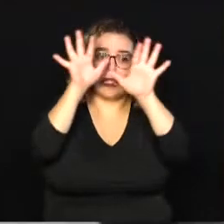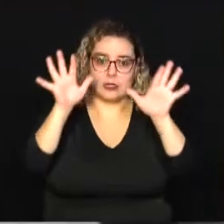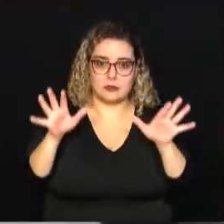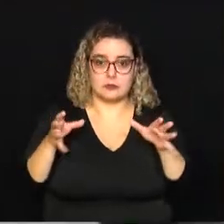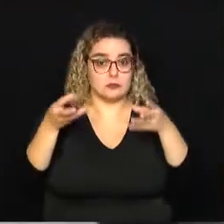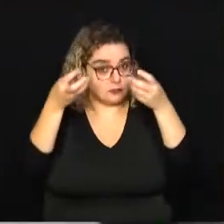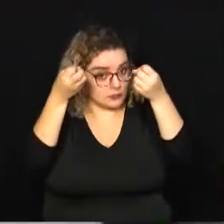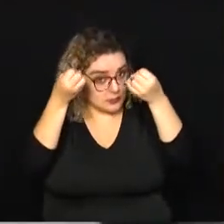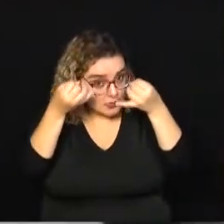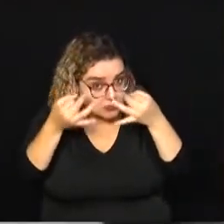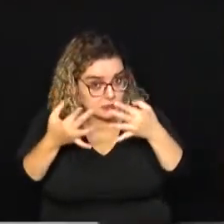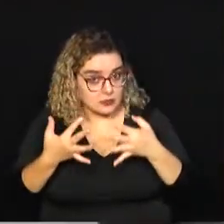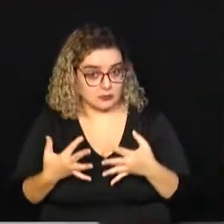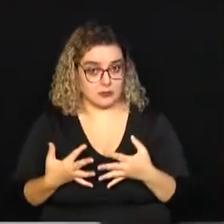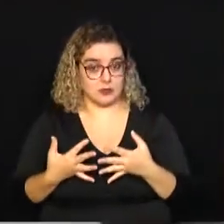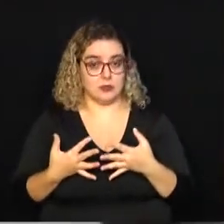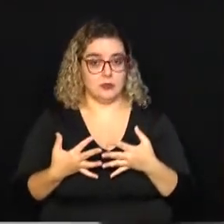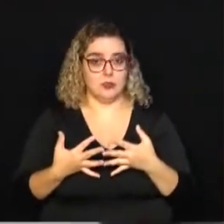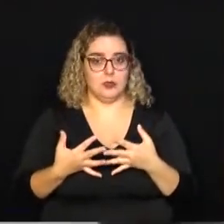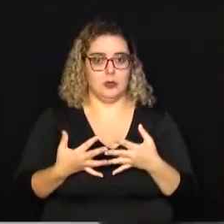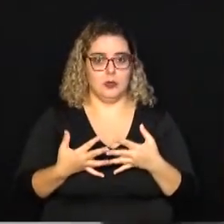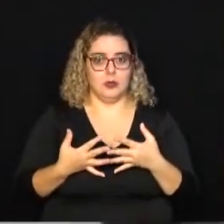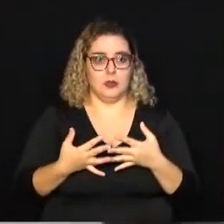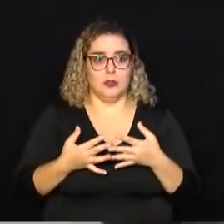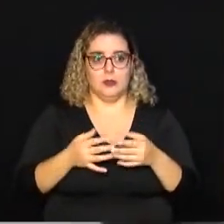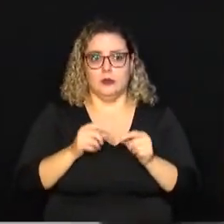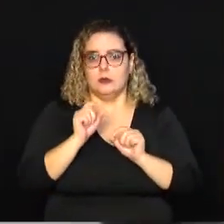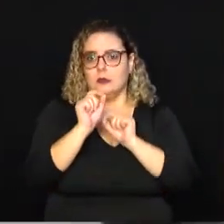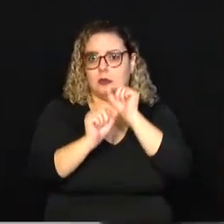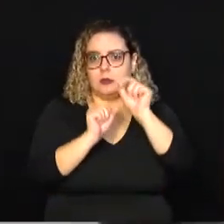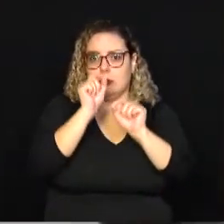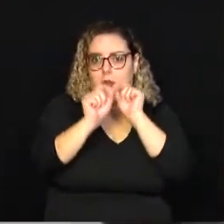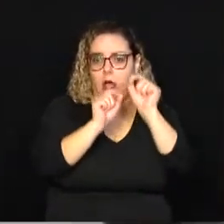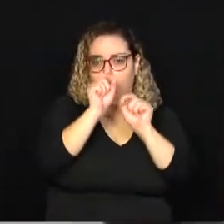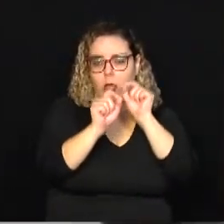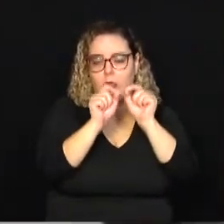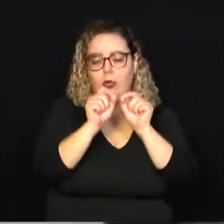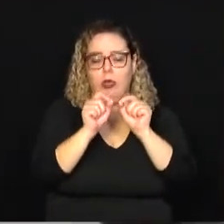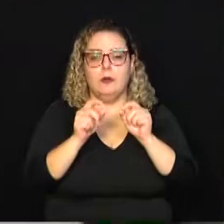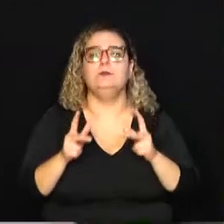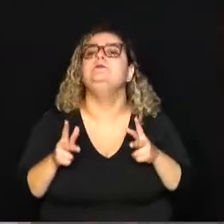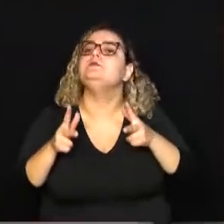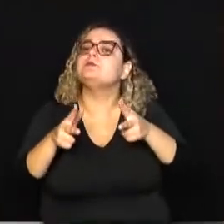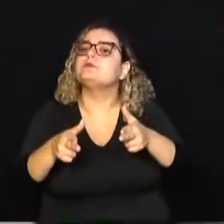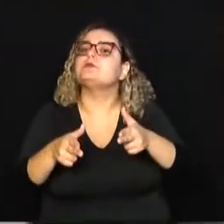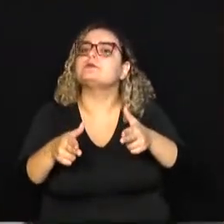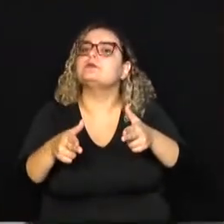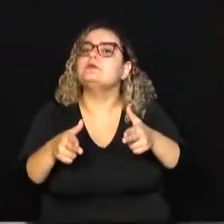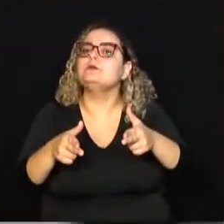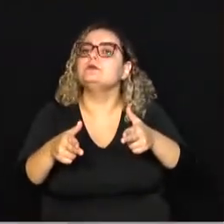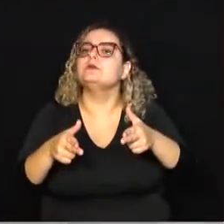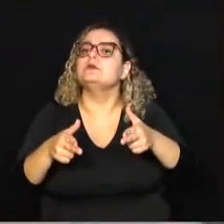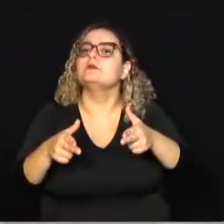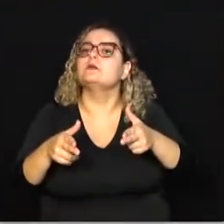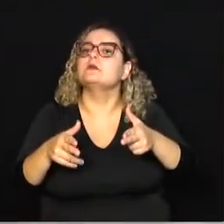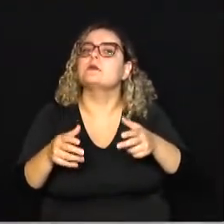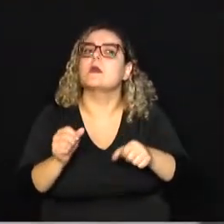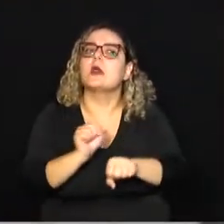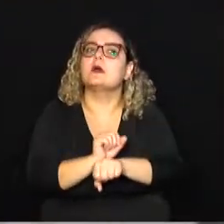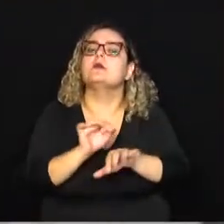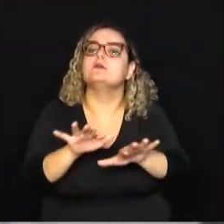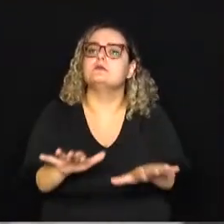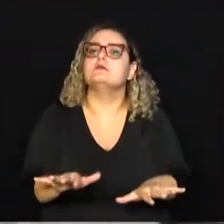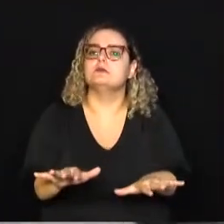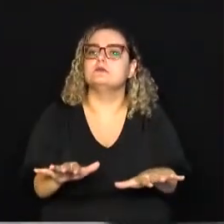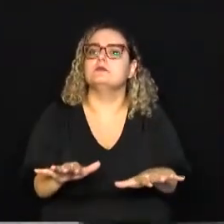explicando o que são as medidas de contenção da pandemia e por que fazê-las, né? Produzindo um consenso na sociedade a respeito do que